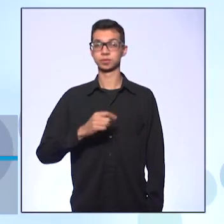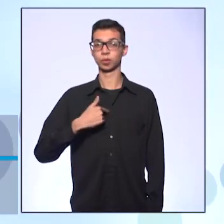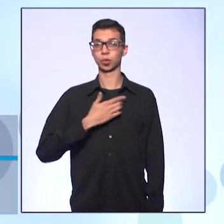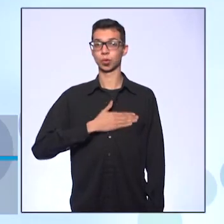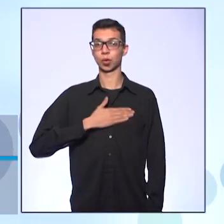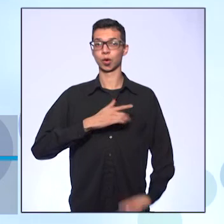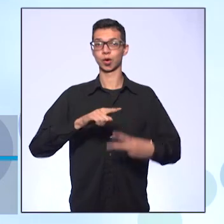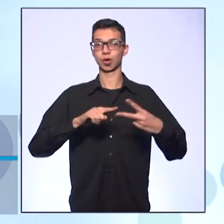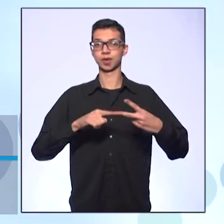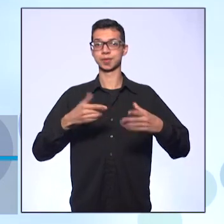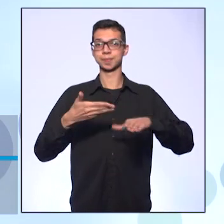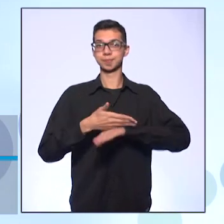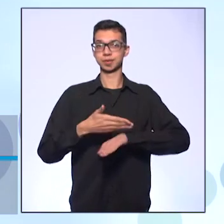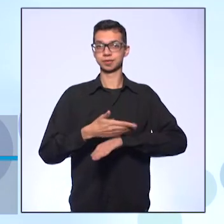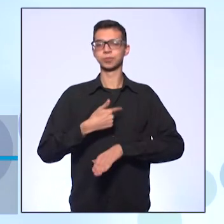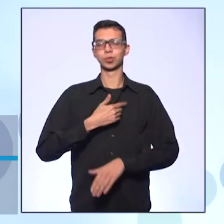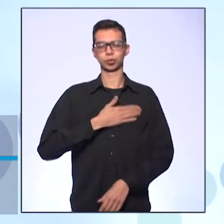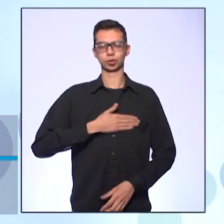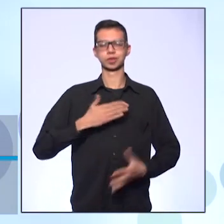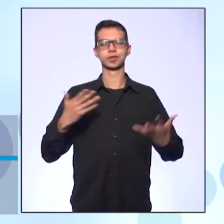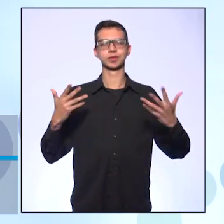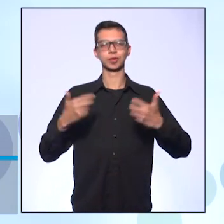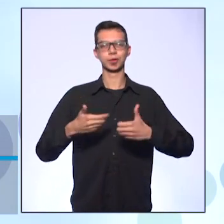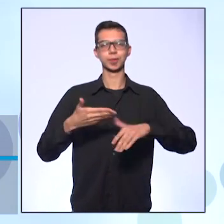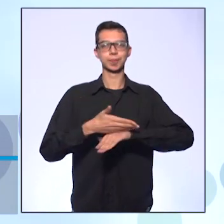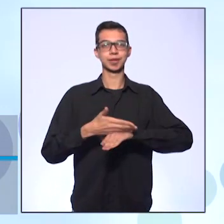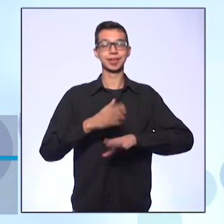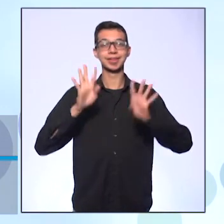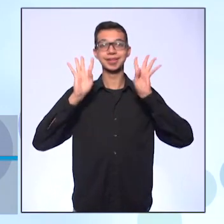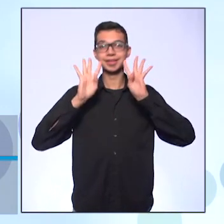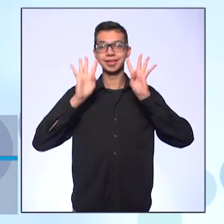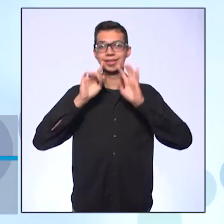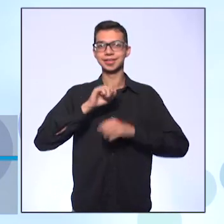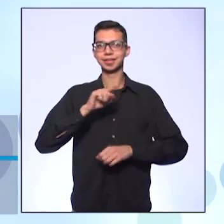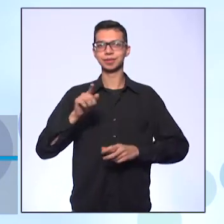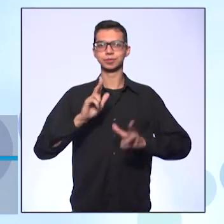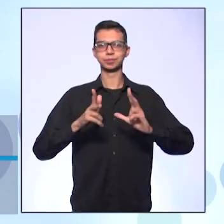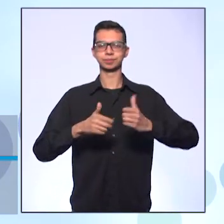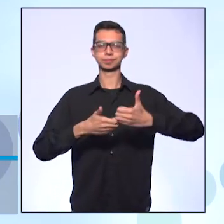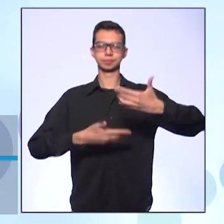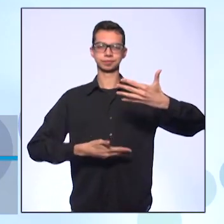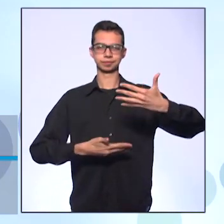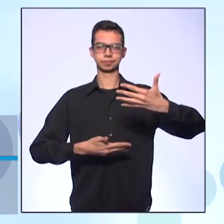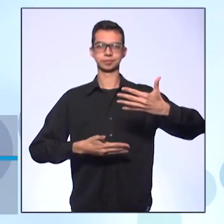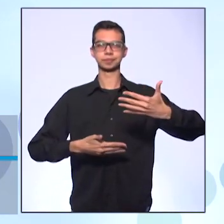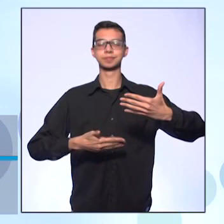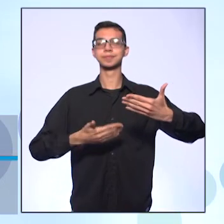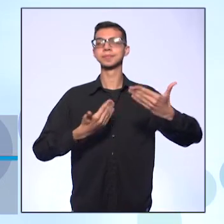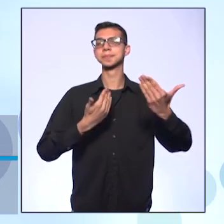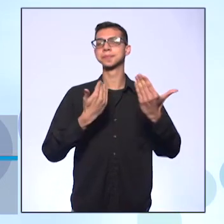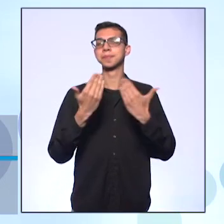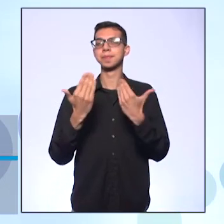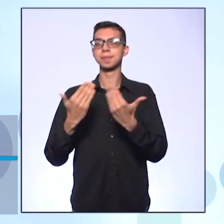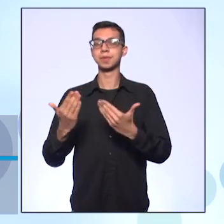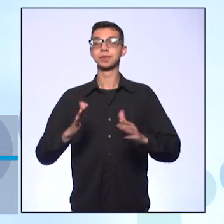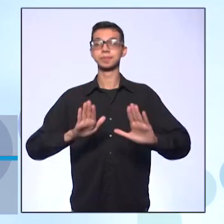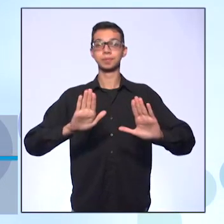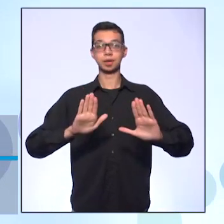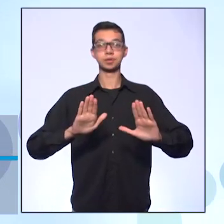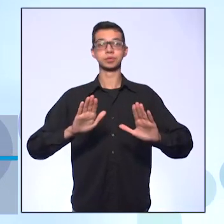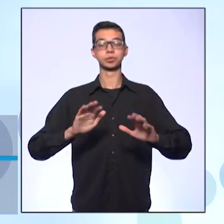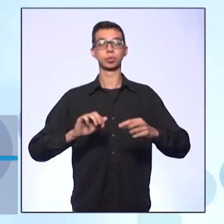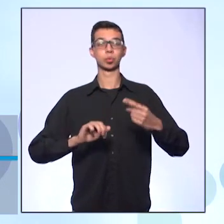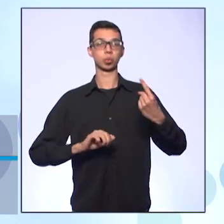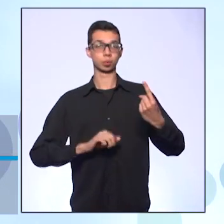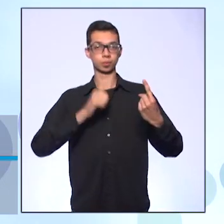aliás, gosto da participação de todos, é bem legal ver que vocês estão participando, interagindo conosco. Eu vou deixar essas duas, uma acredita que